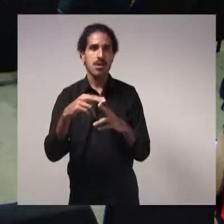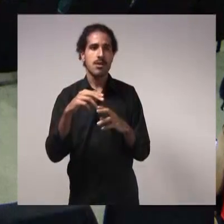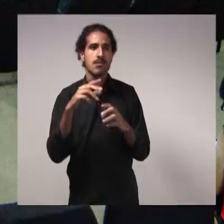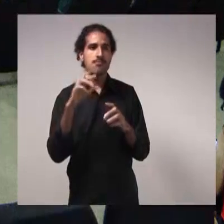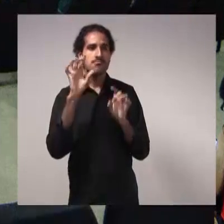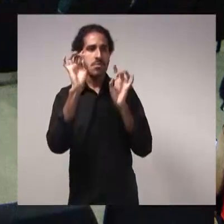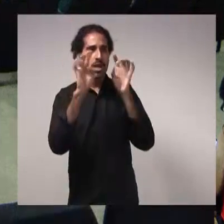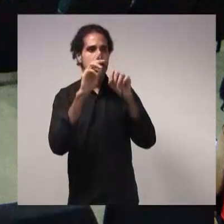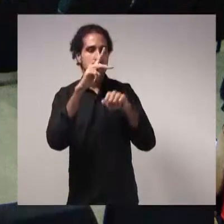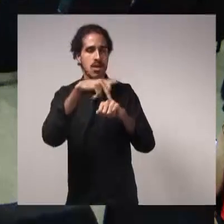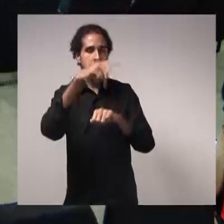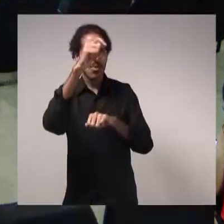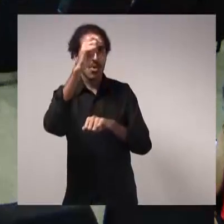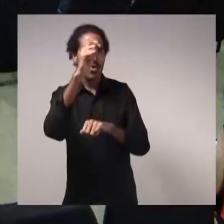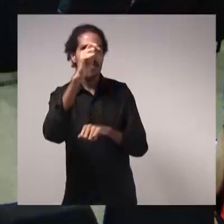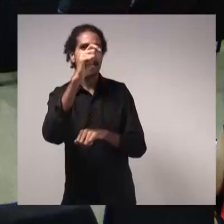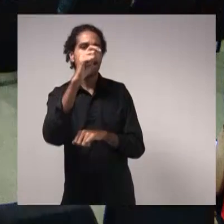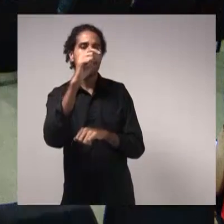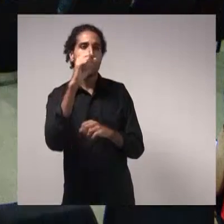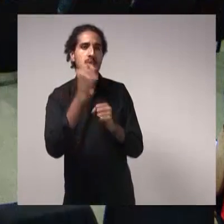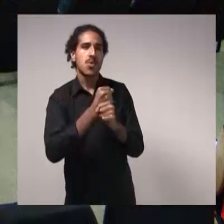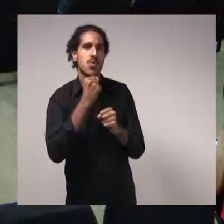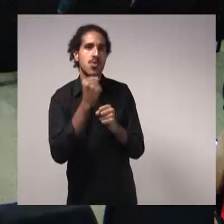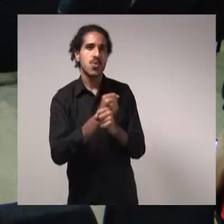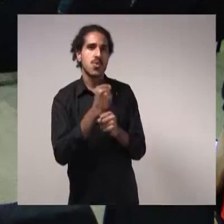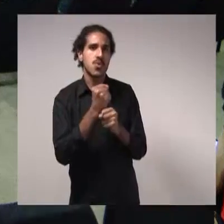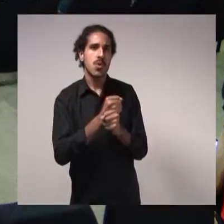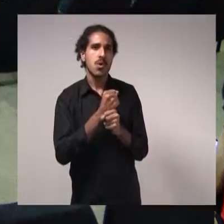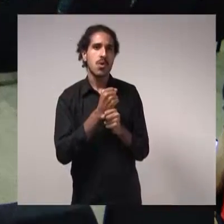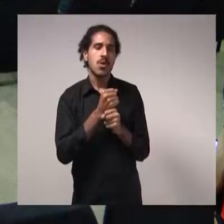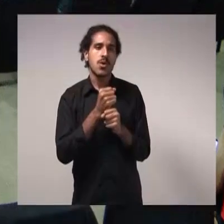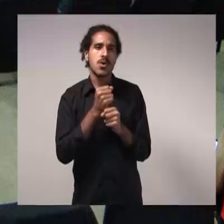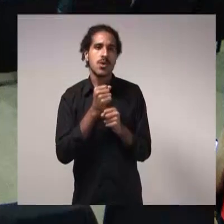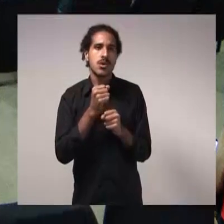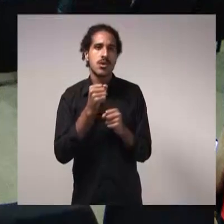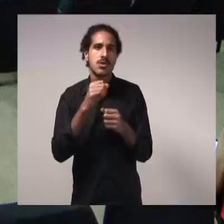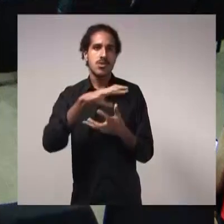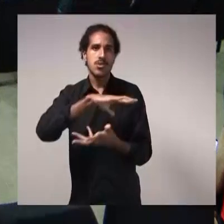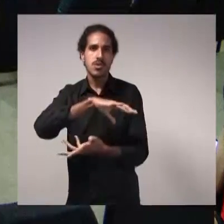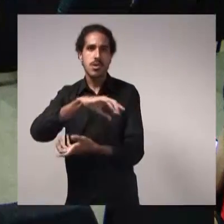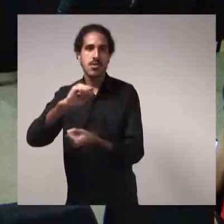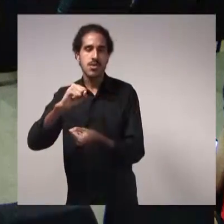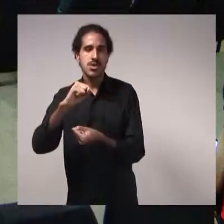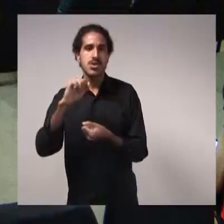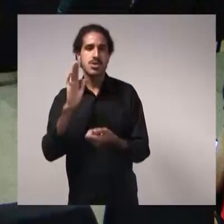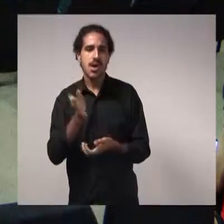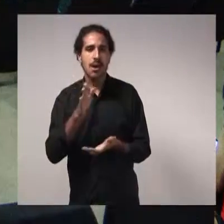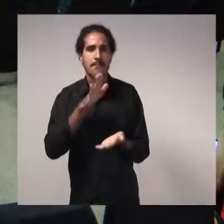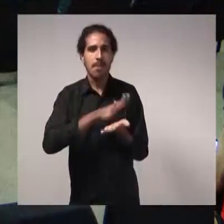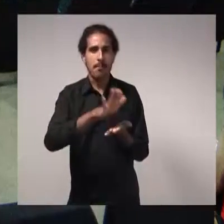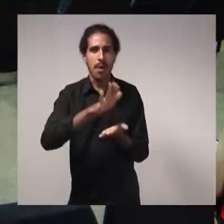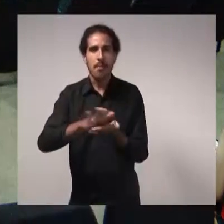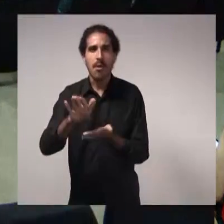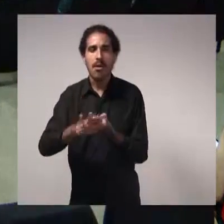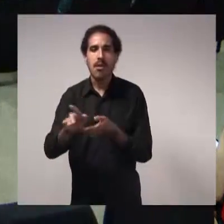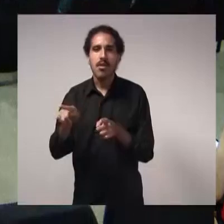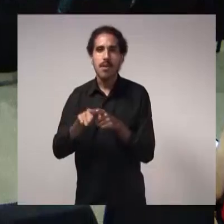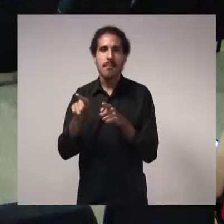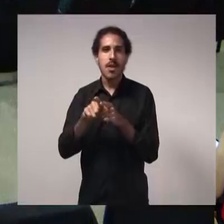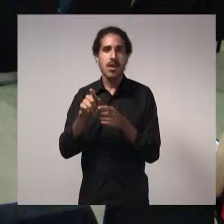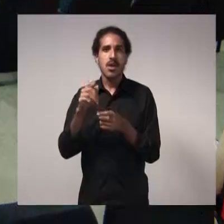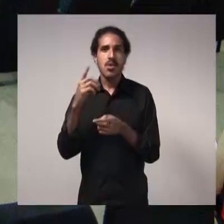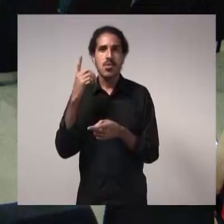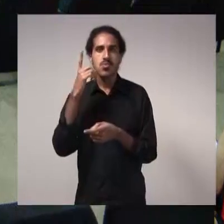em construções sustentáveis com diversas publicações e premiações na área. É